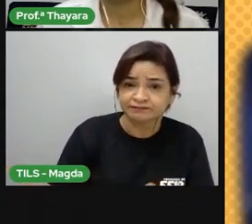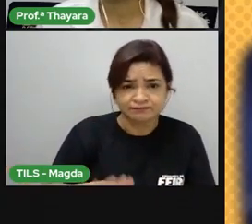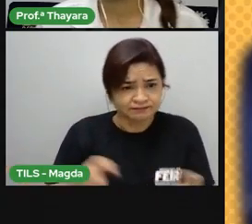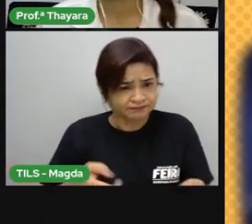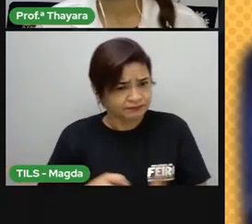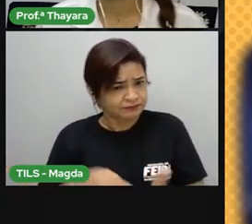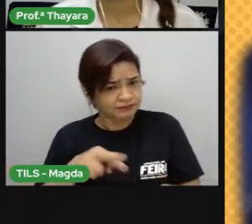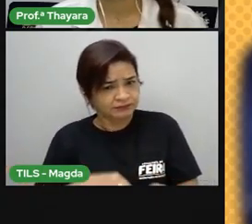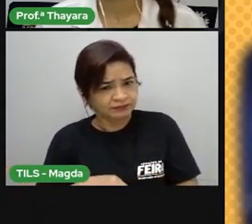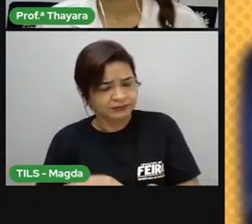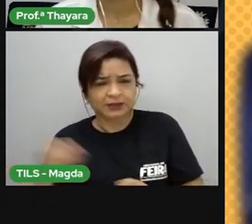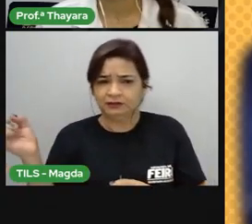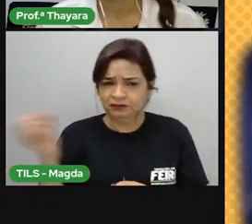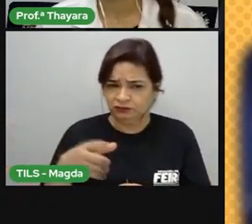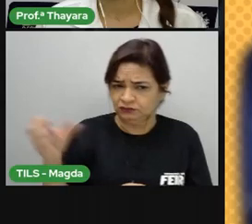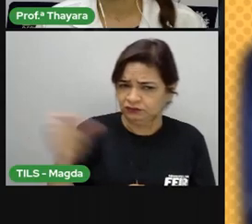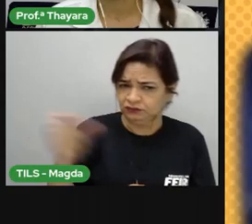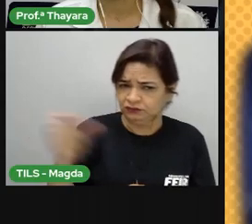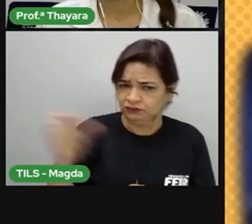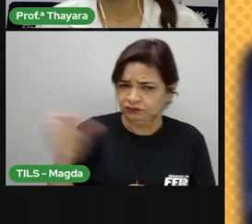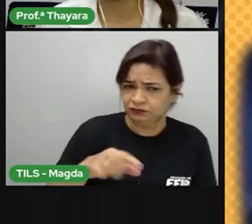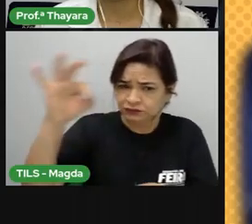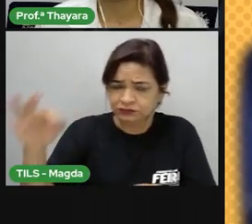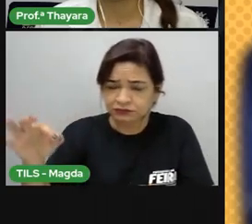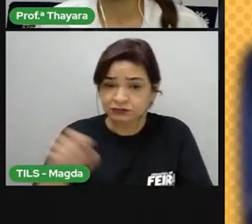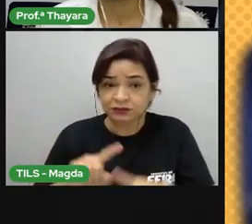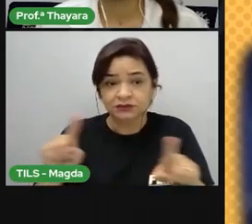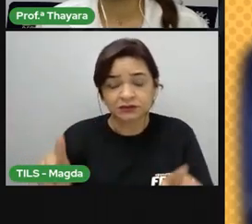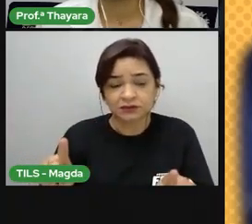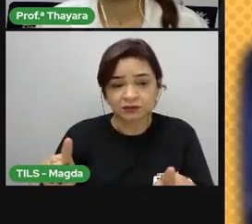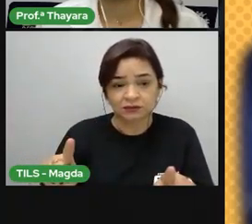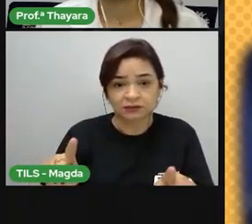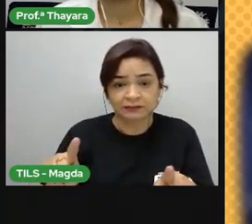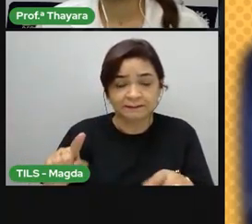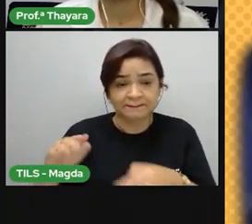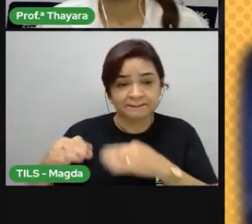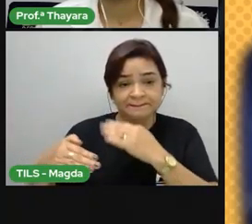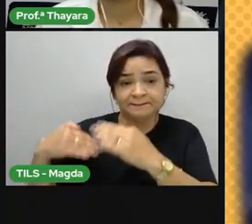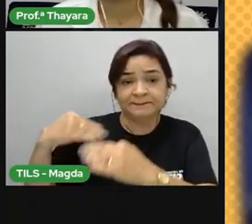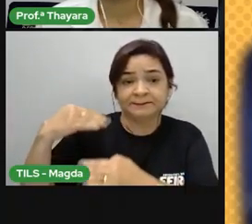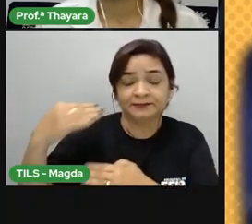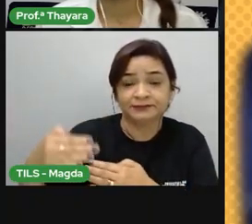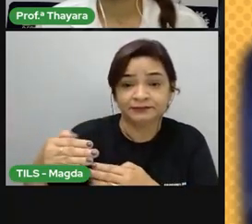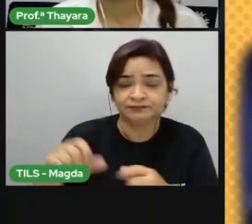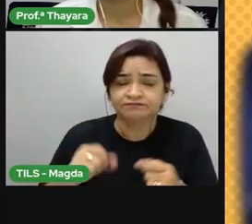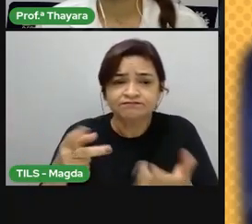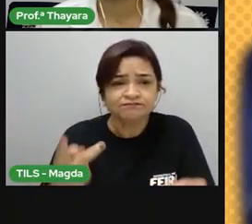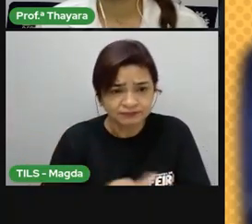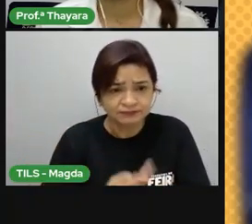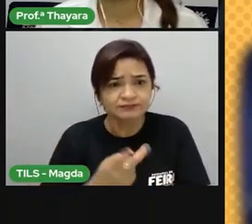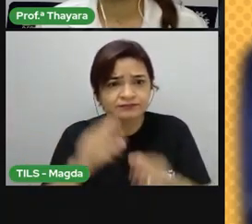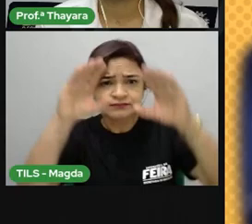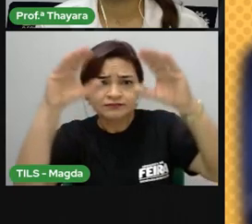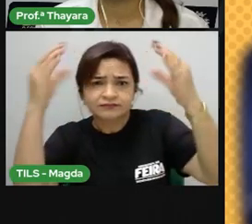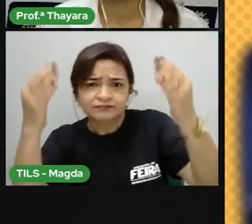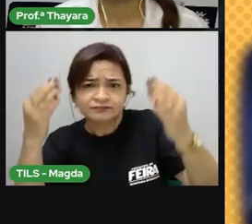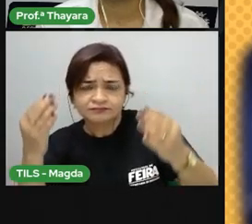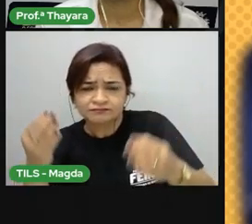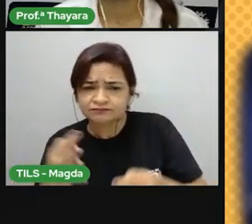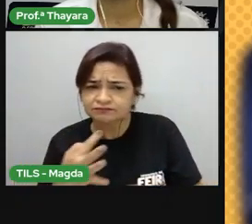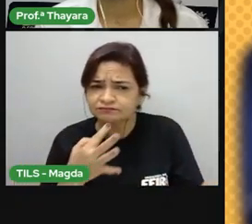estão surgindo novos asteroides ou que eles estão lançados em direção à Terra por algum fenômeno espacial desconhecido. Na verdade,